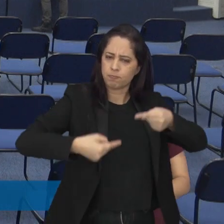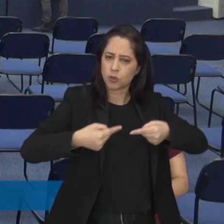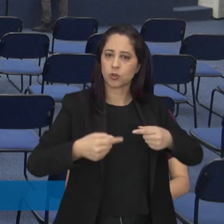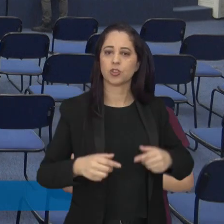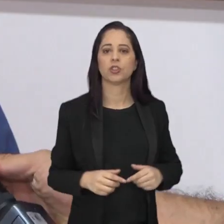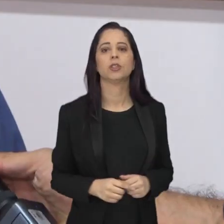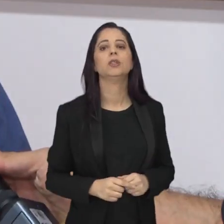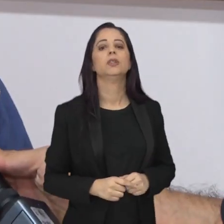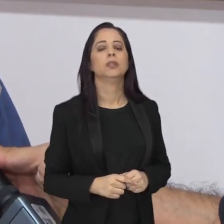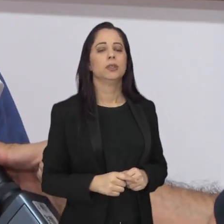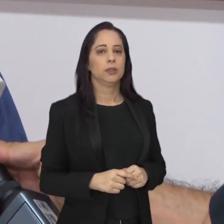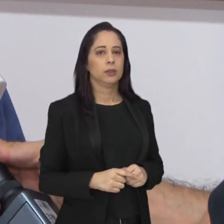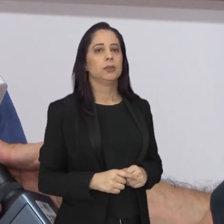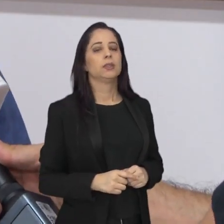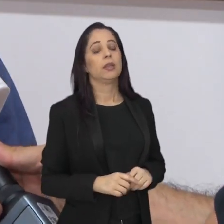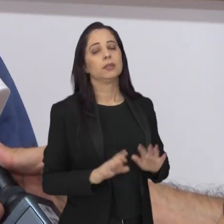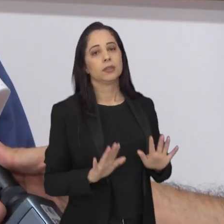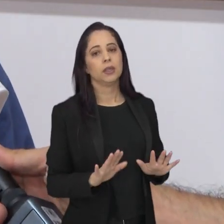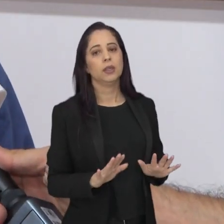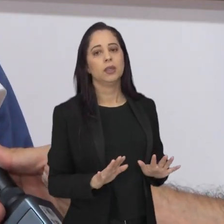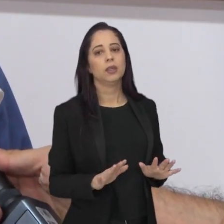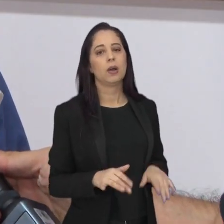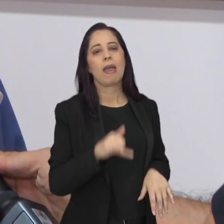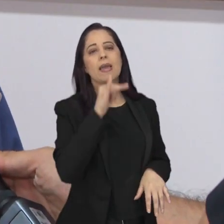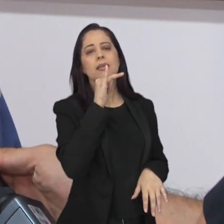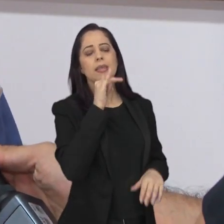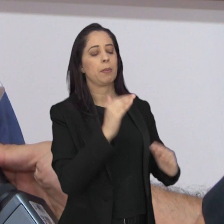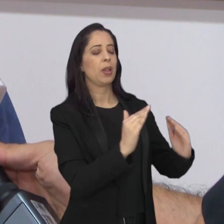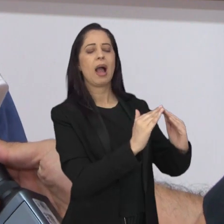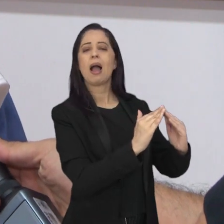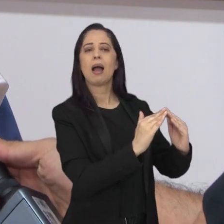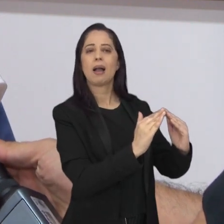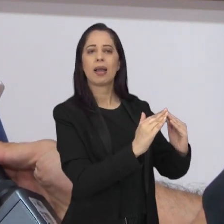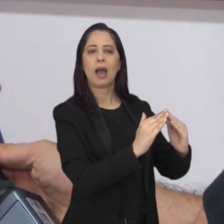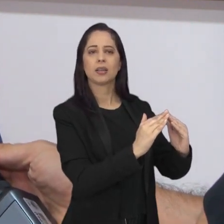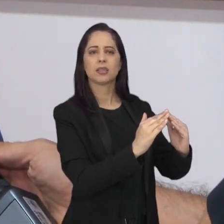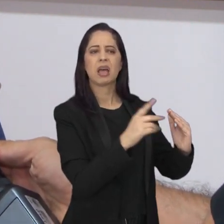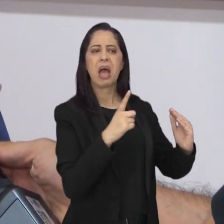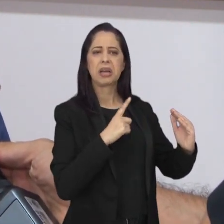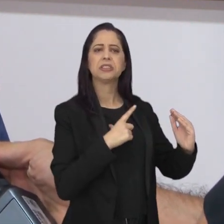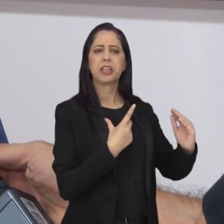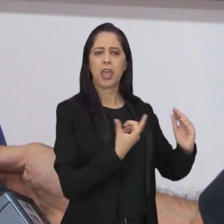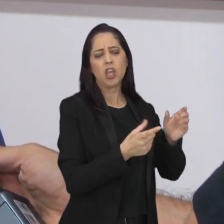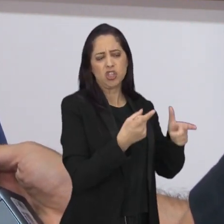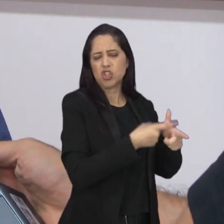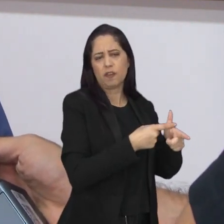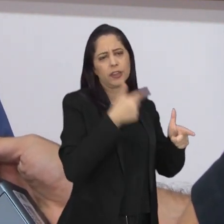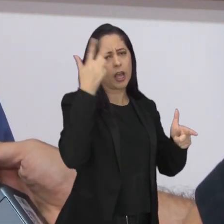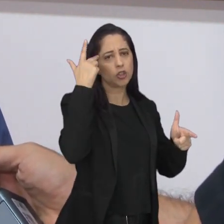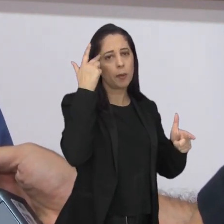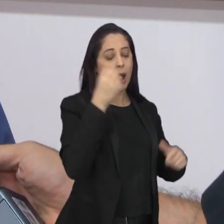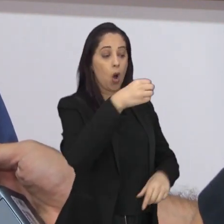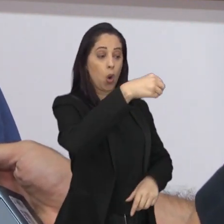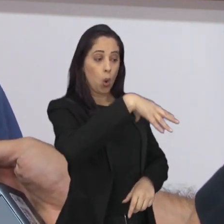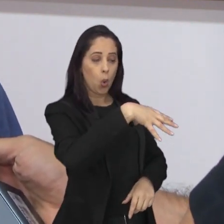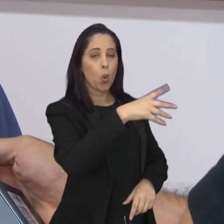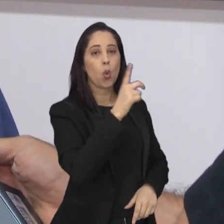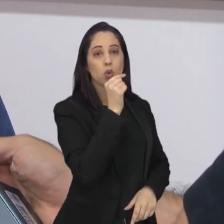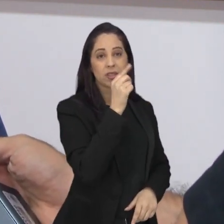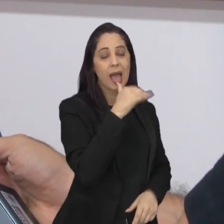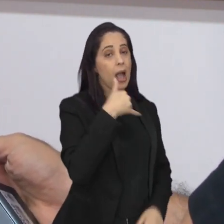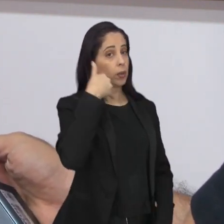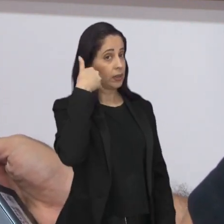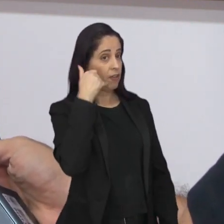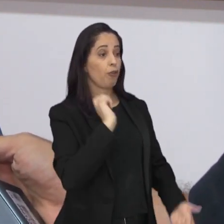e Orçamento. Só muda aí a proporção, né? A gente pega uma residência, você tem seus custos fixos, que são a água, a luz,